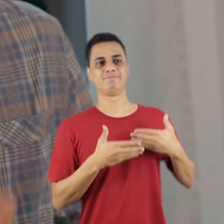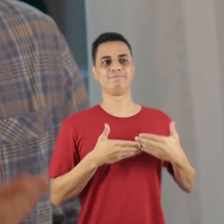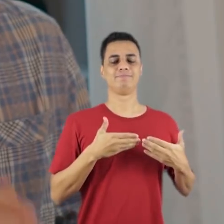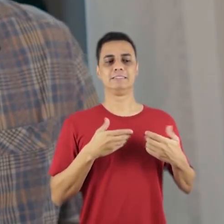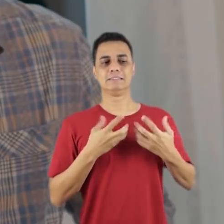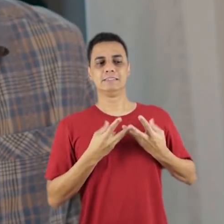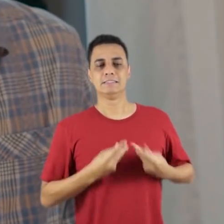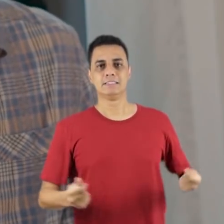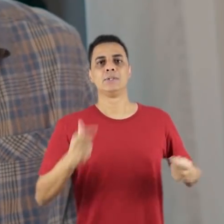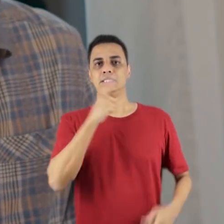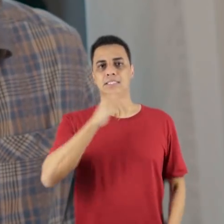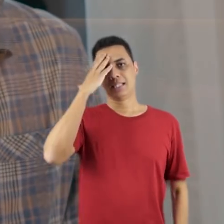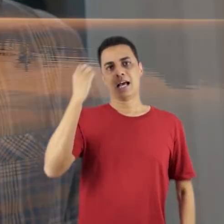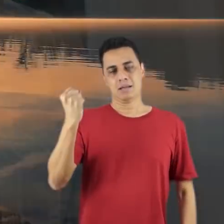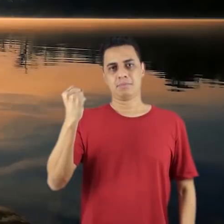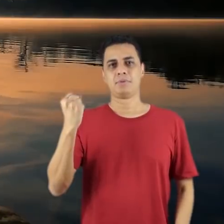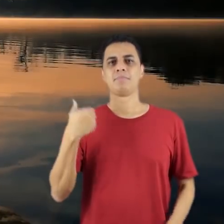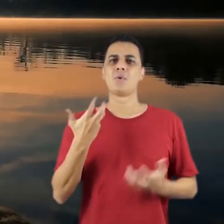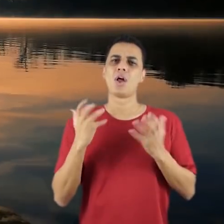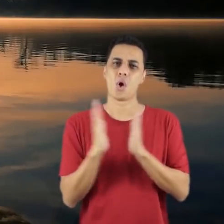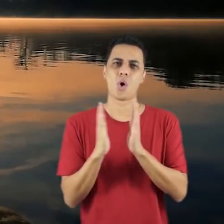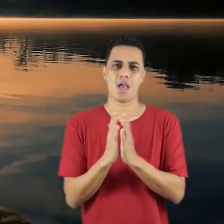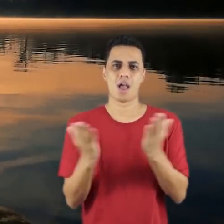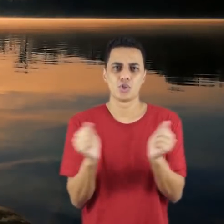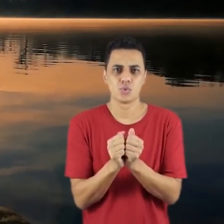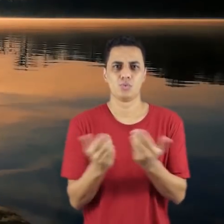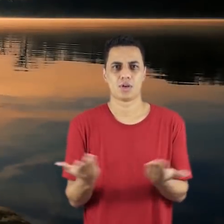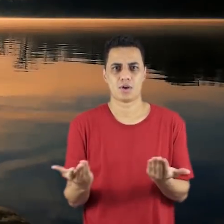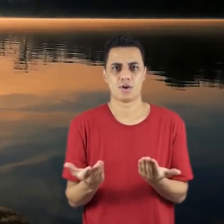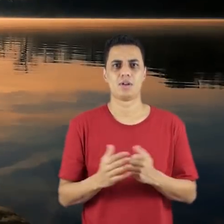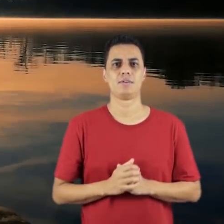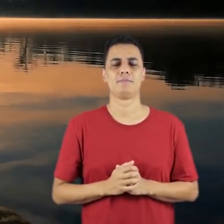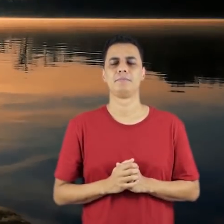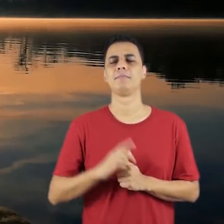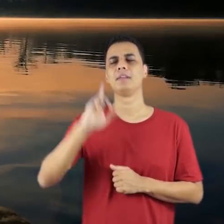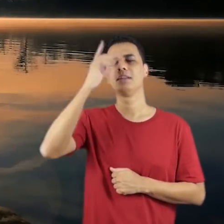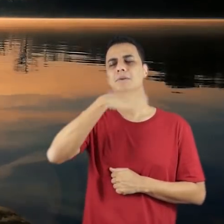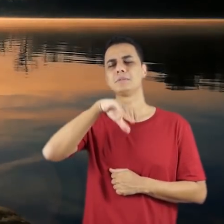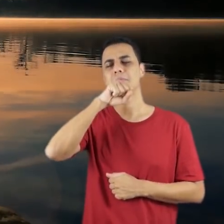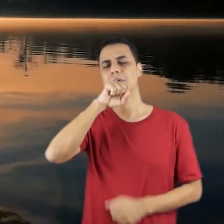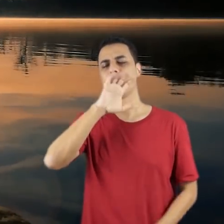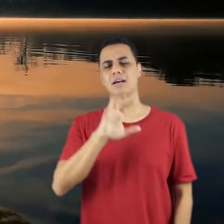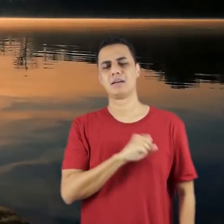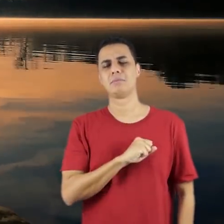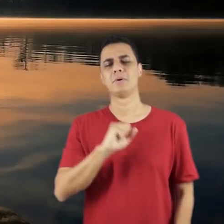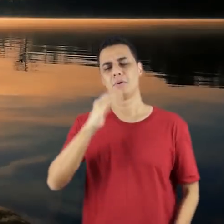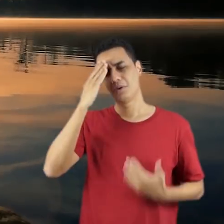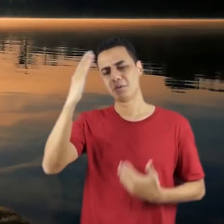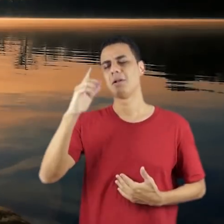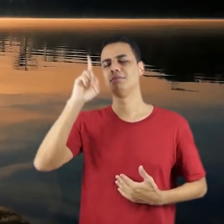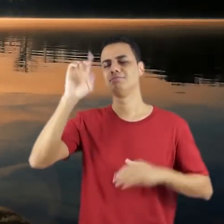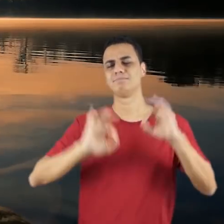sábio. Me permita fazer uma oração contigo nesse momento. Pai amado, obrigado pelo teu plano perfeito, completo em